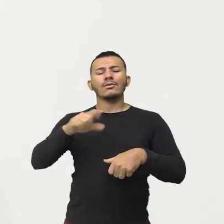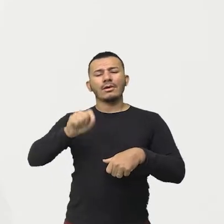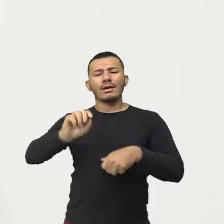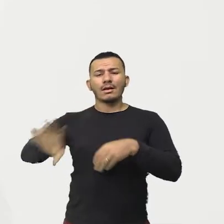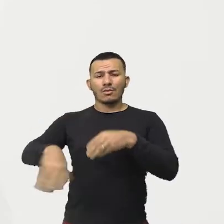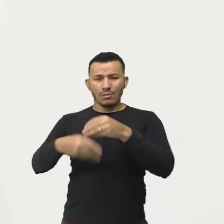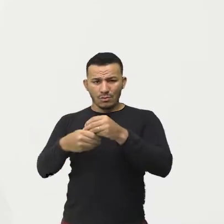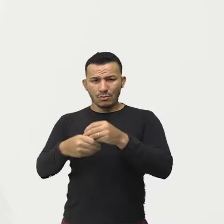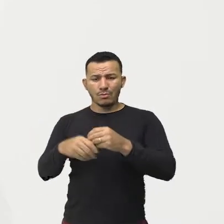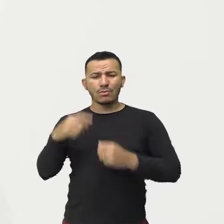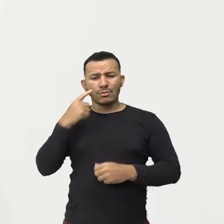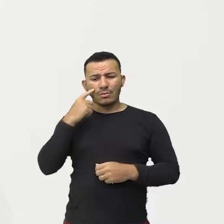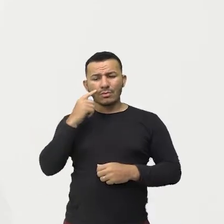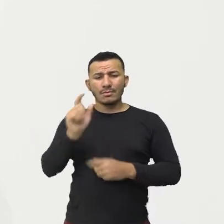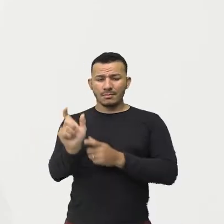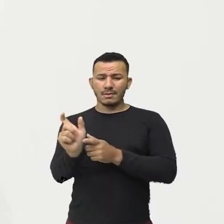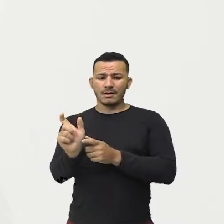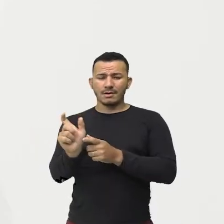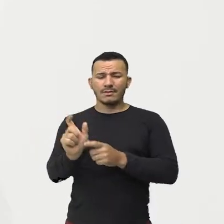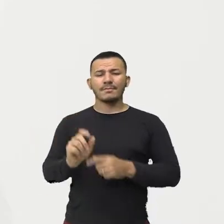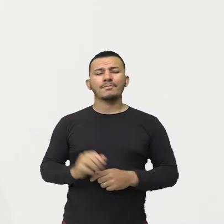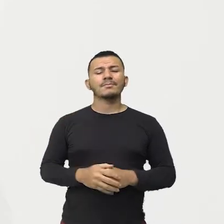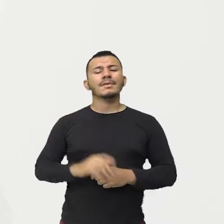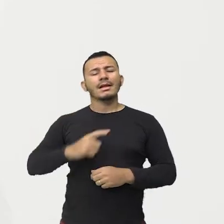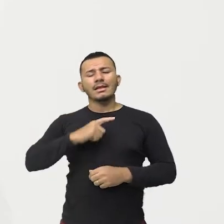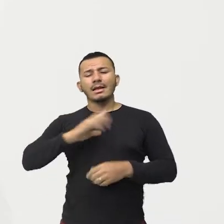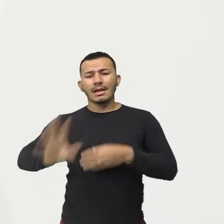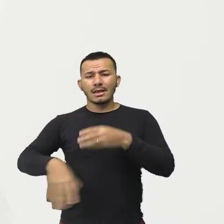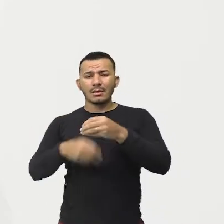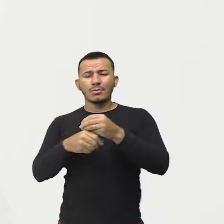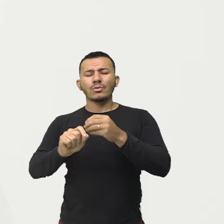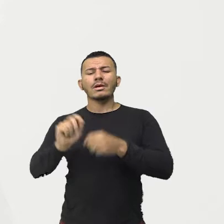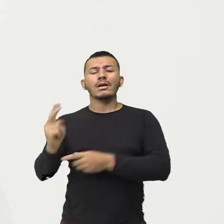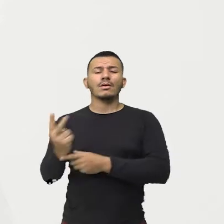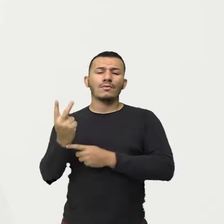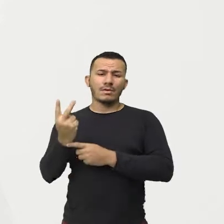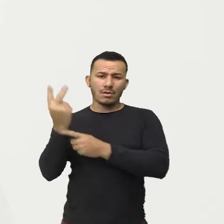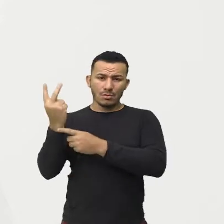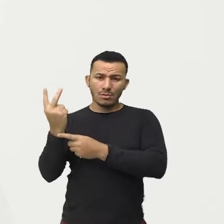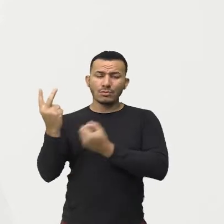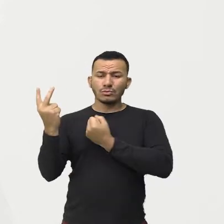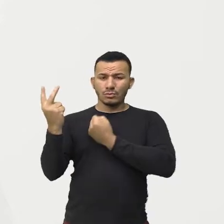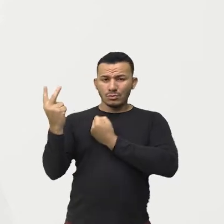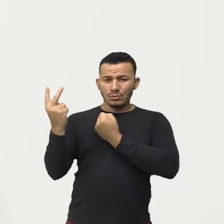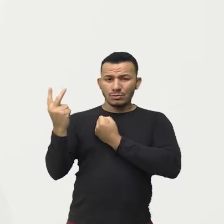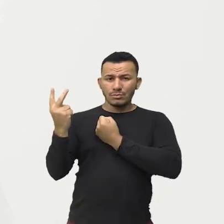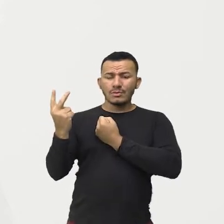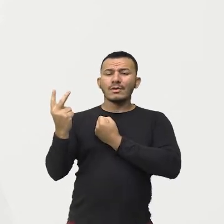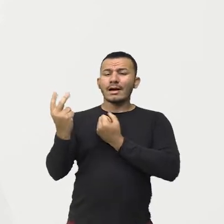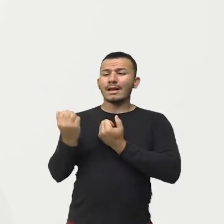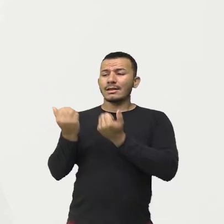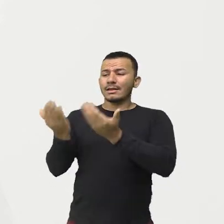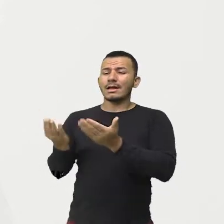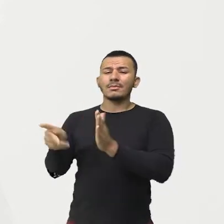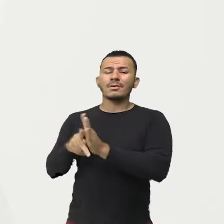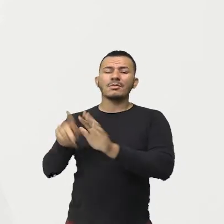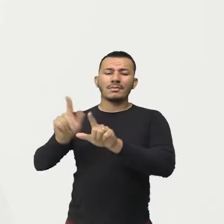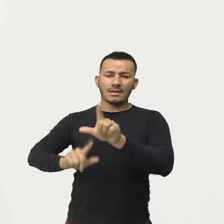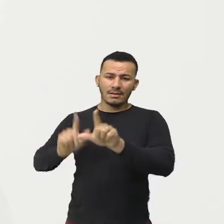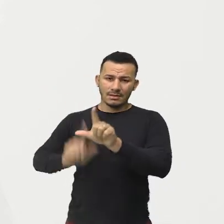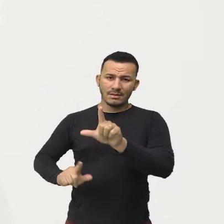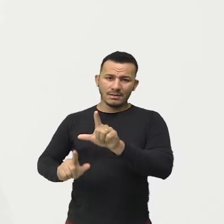atribuímos, olha só a palavra interessante do nosso texto, atribuímos valores numéricos às letras. Quer